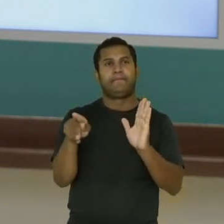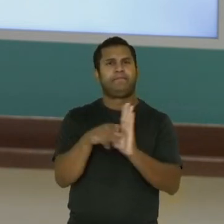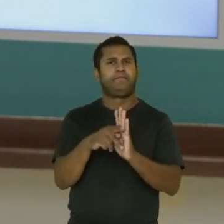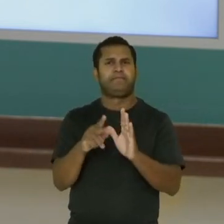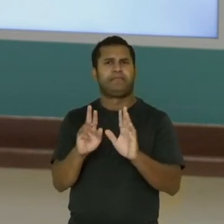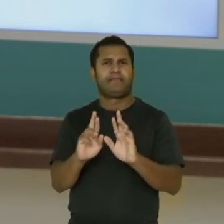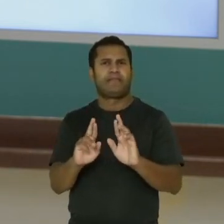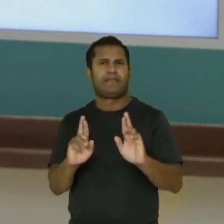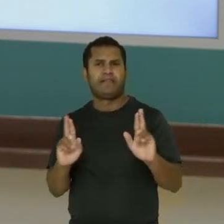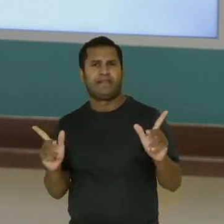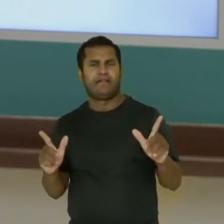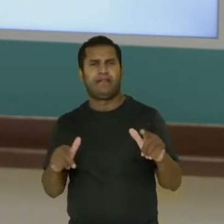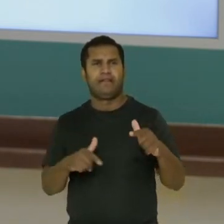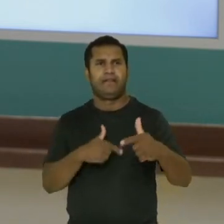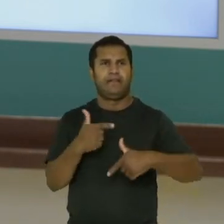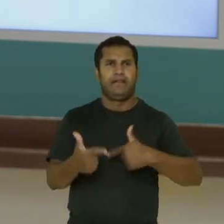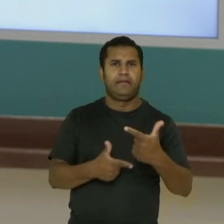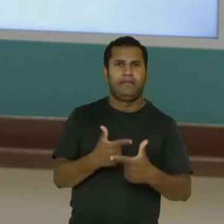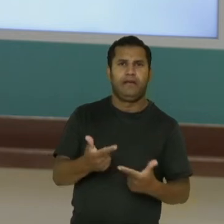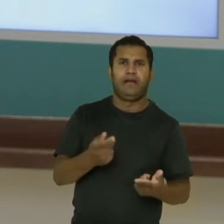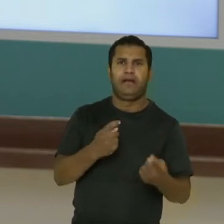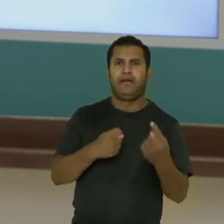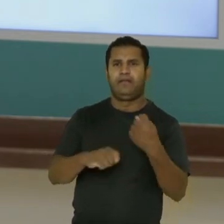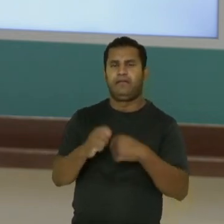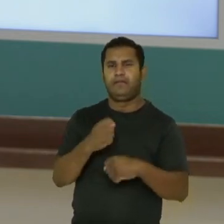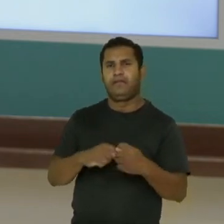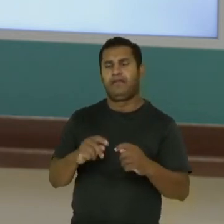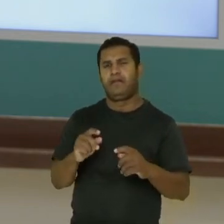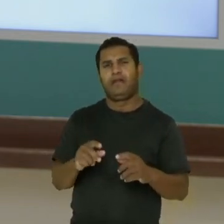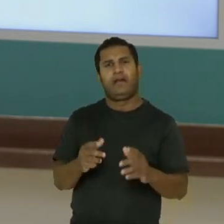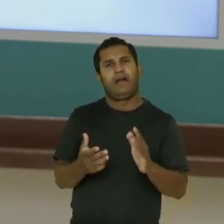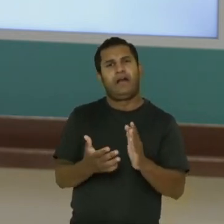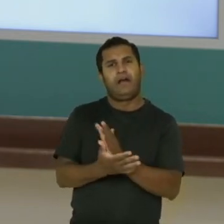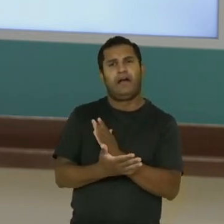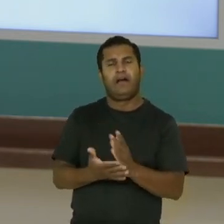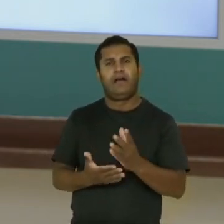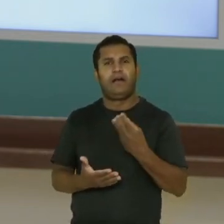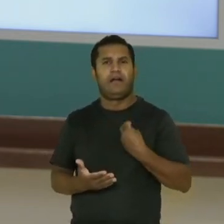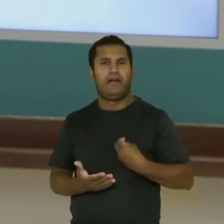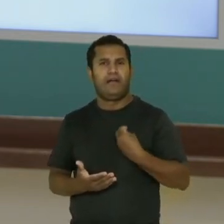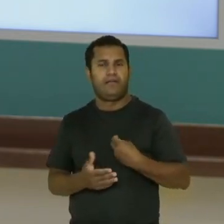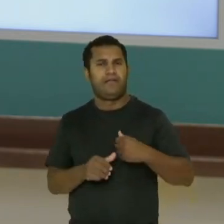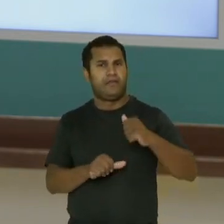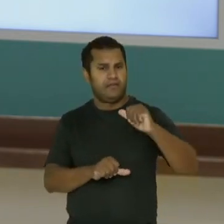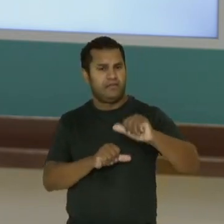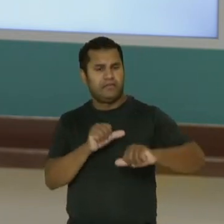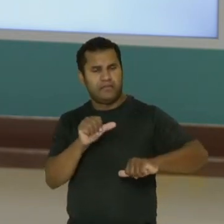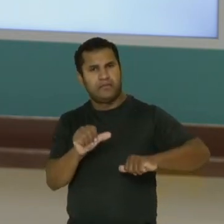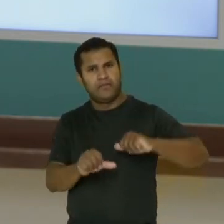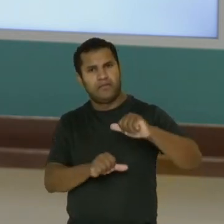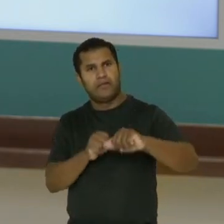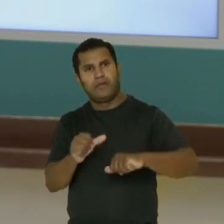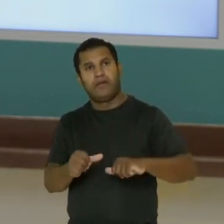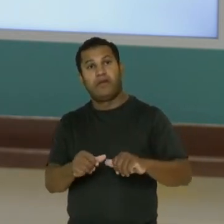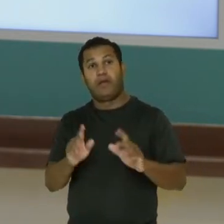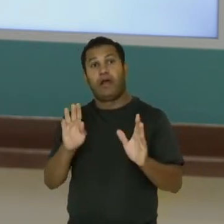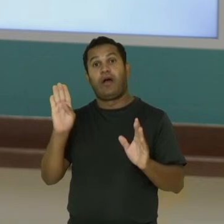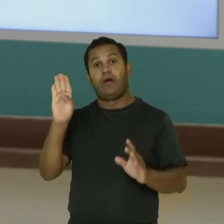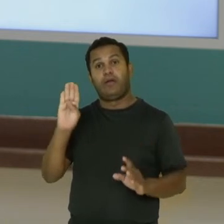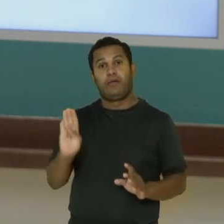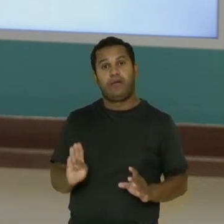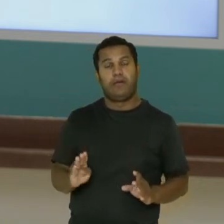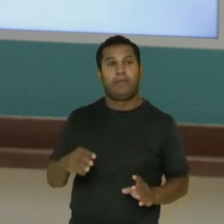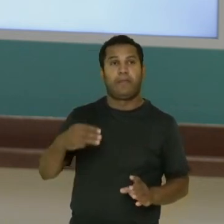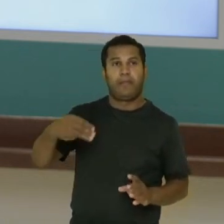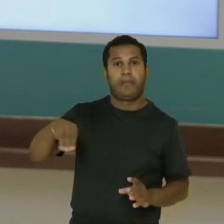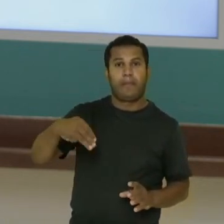de atividades econômicas ou outros fatores vão mudando com o tempo e fazem com que novos estudos tenham